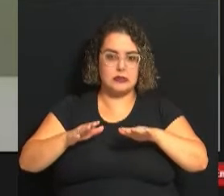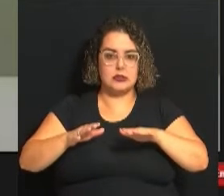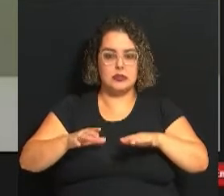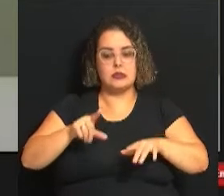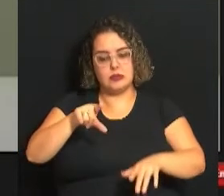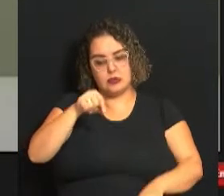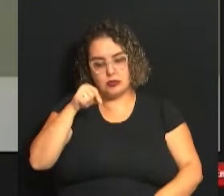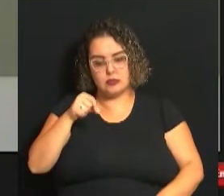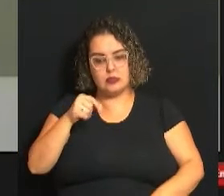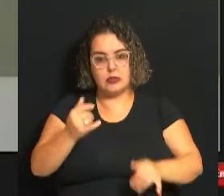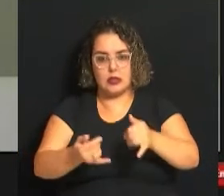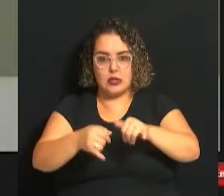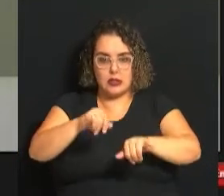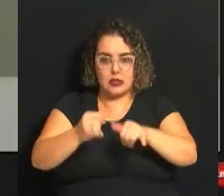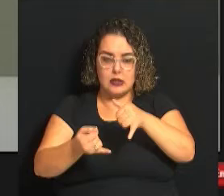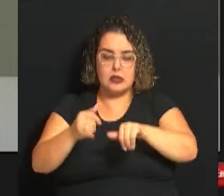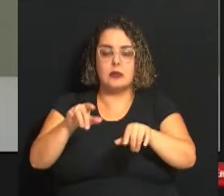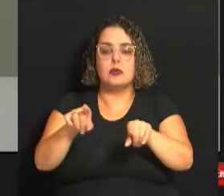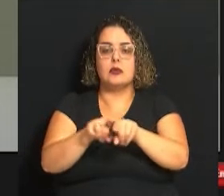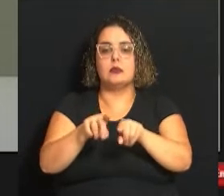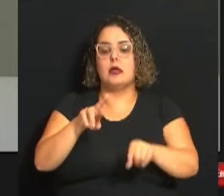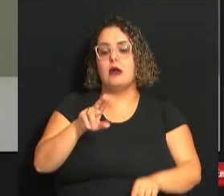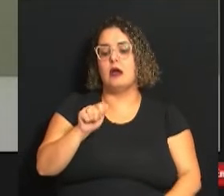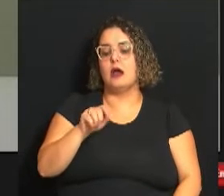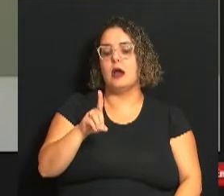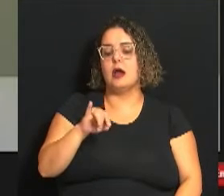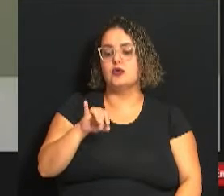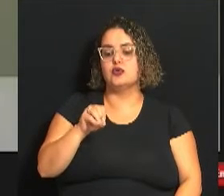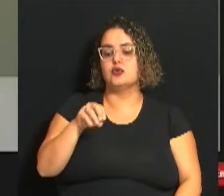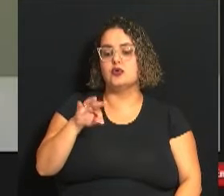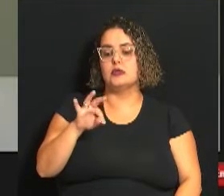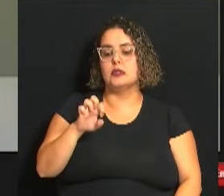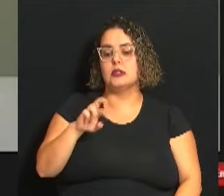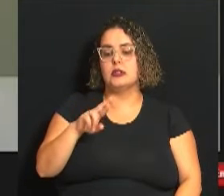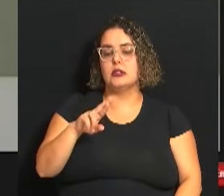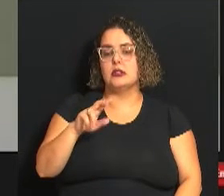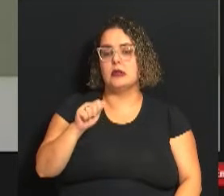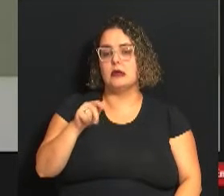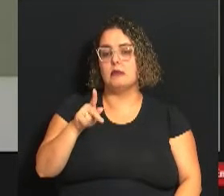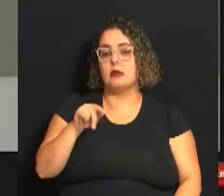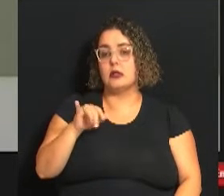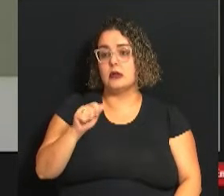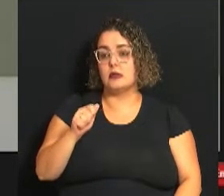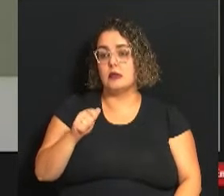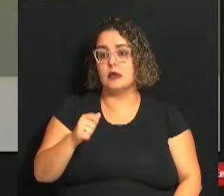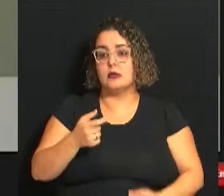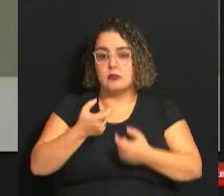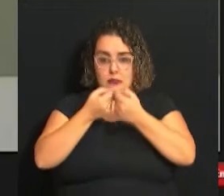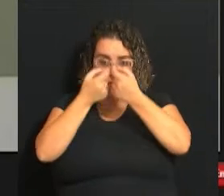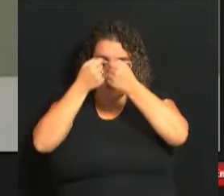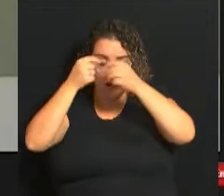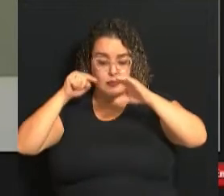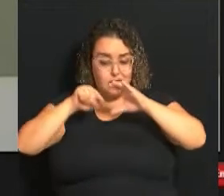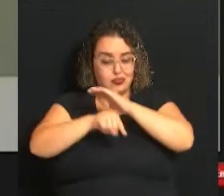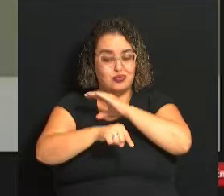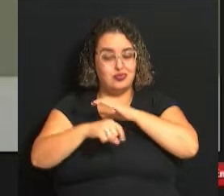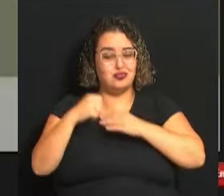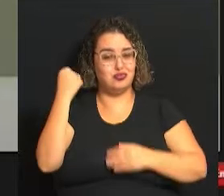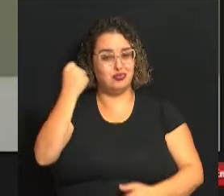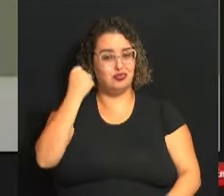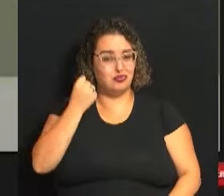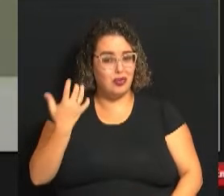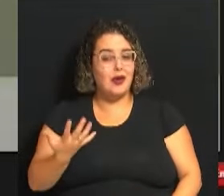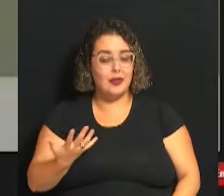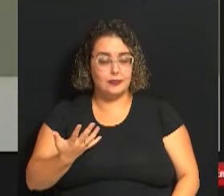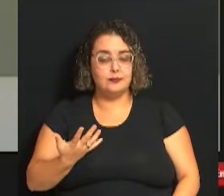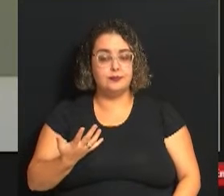radioterapia. Hoje, o tratamento de eleição naqueles tumores agressivos e avançados localmente